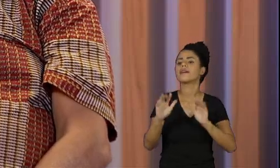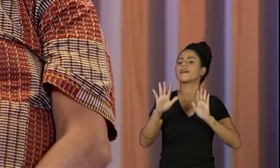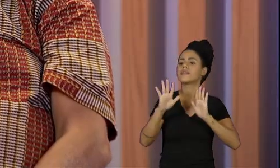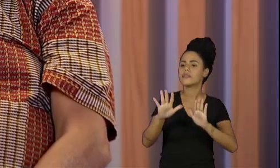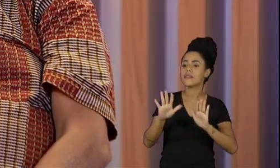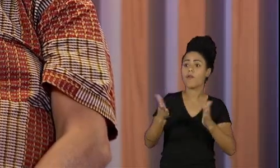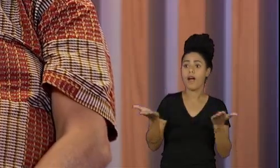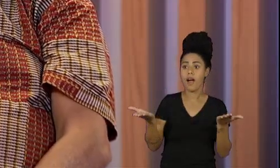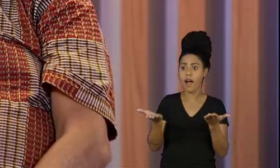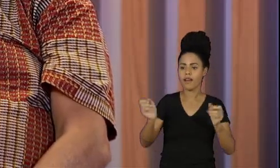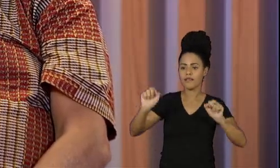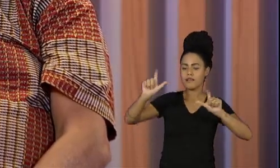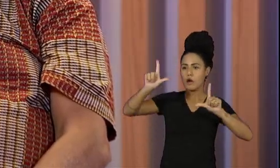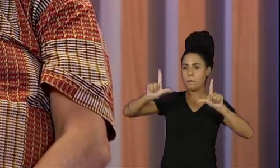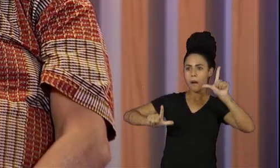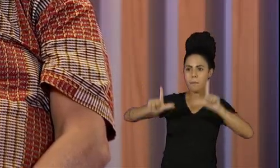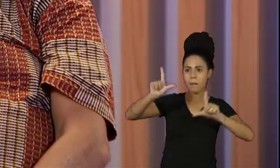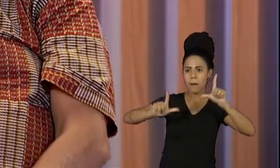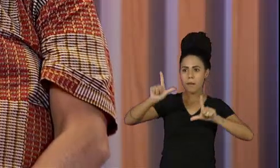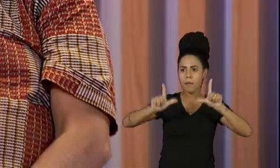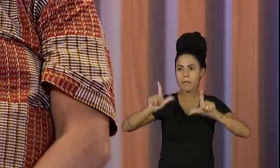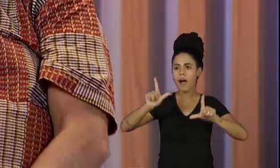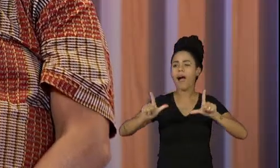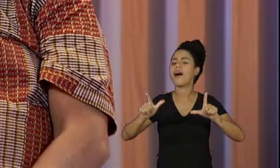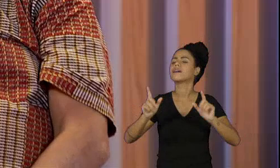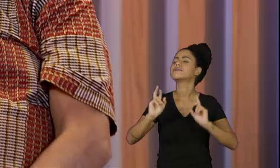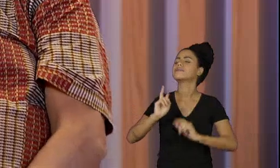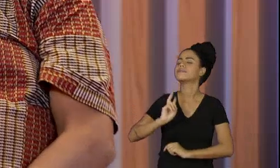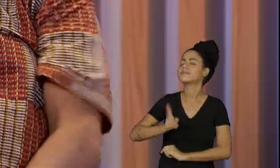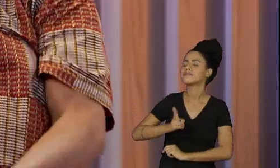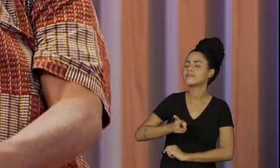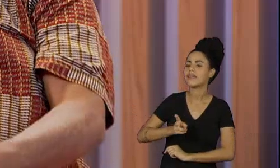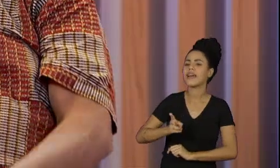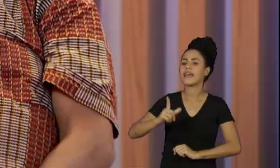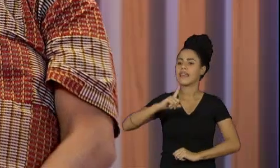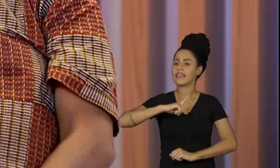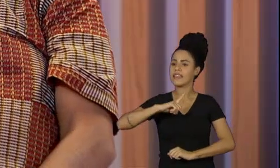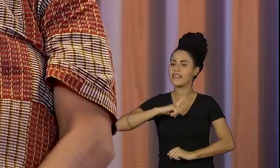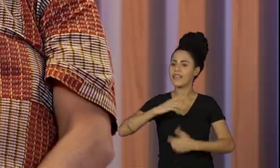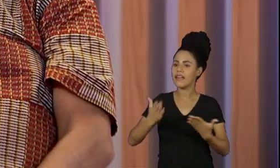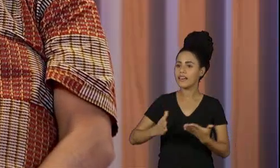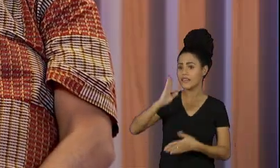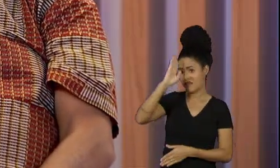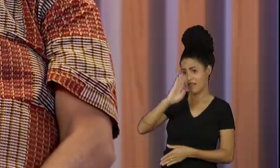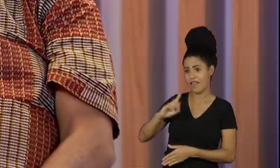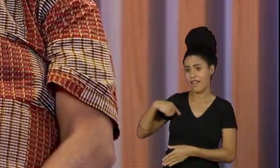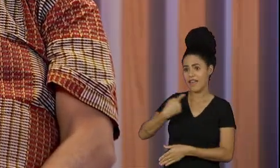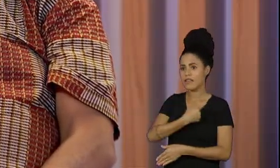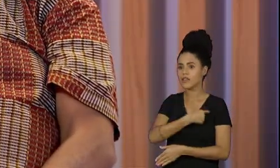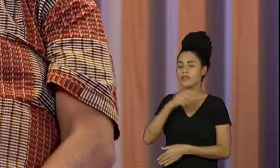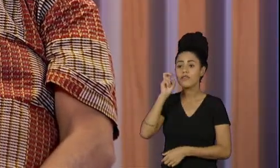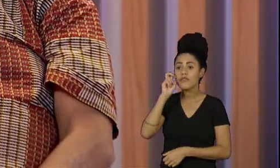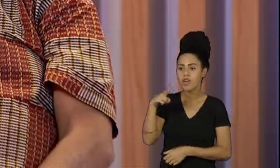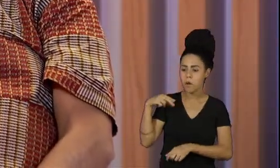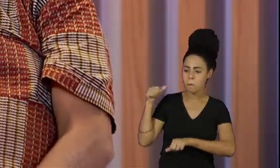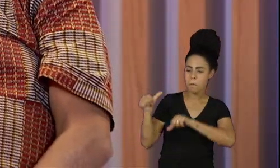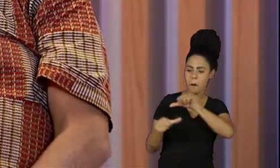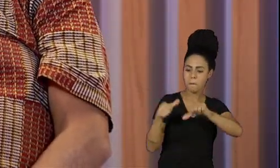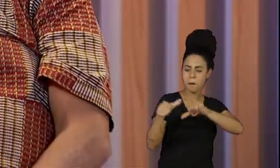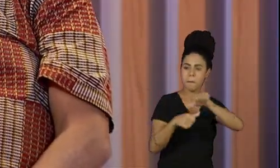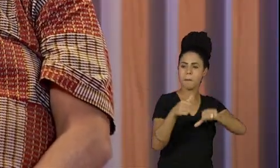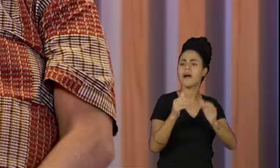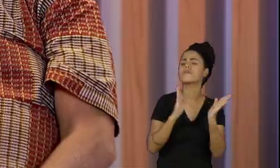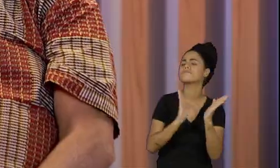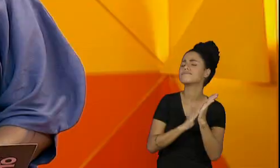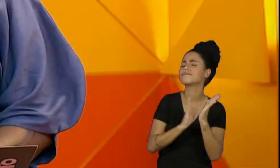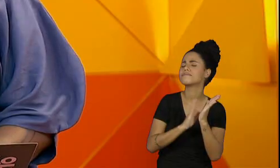através dos meios de comunicação e da TV pública, a gente está revolucionando.